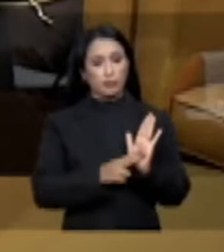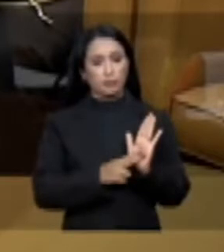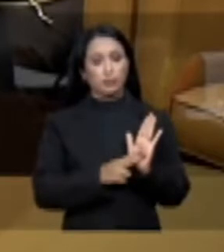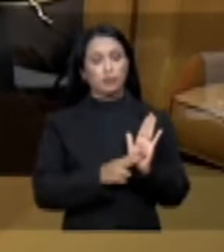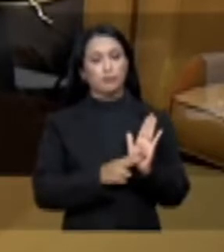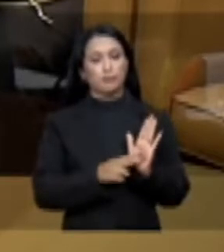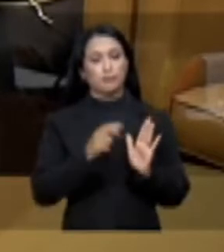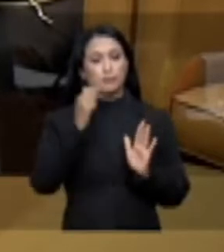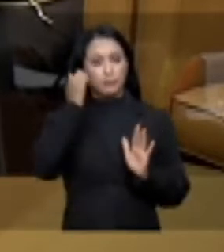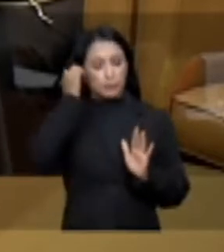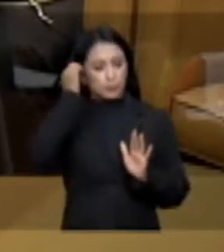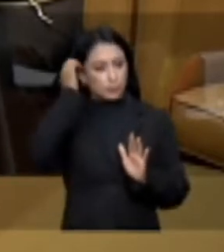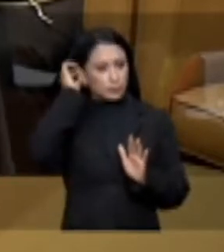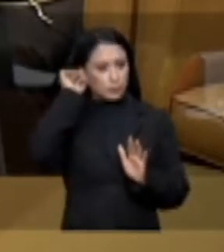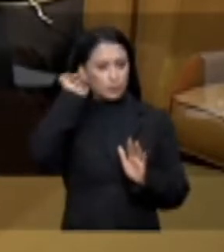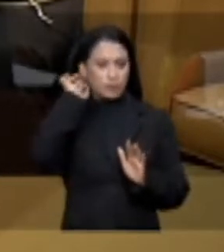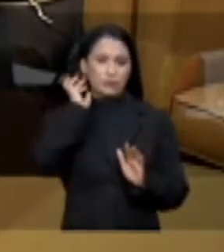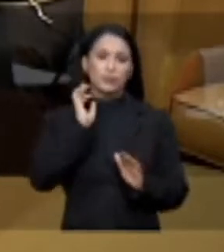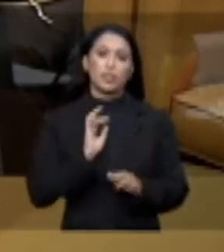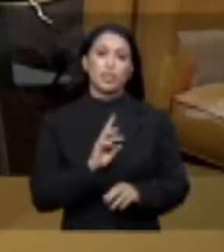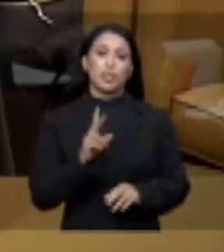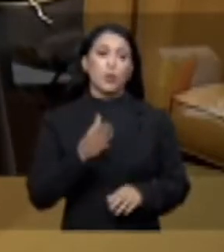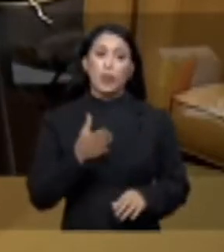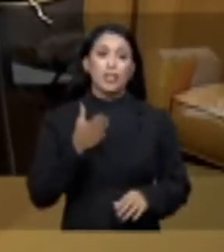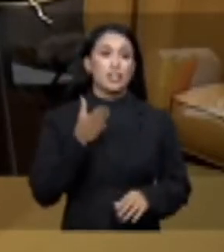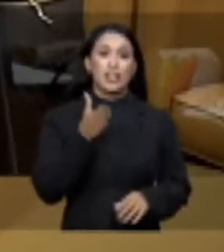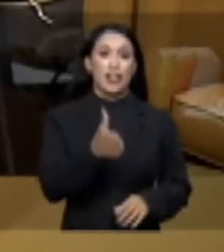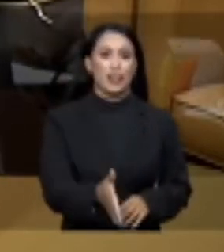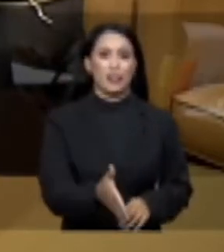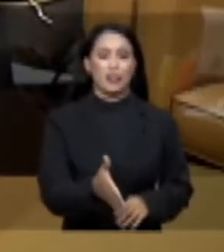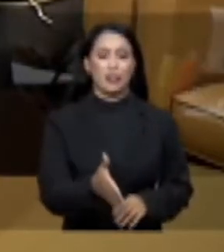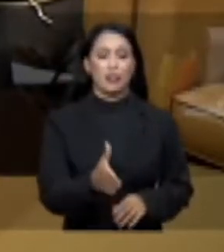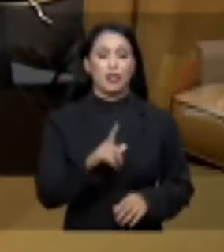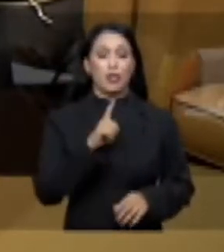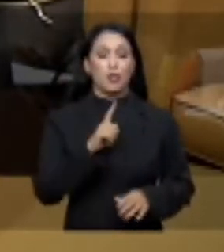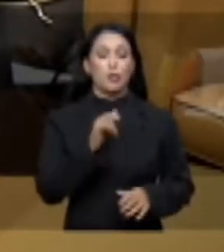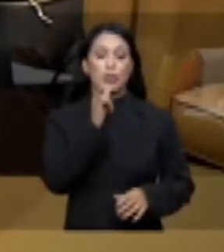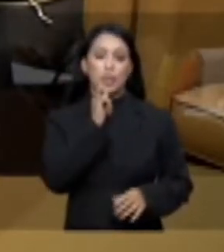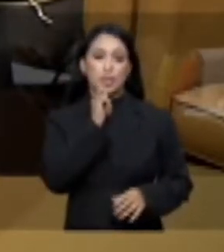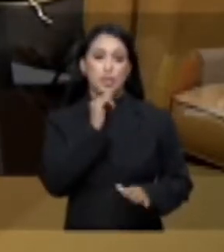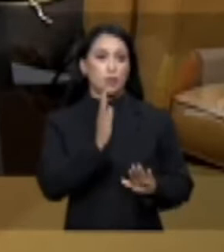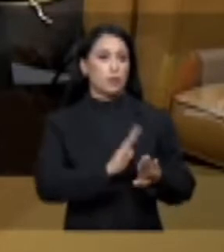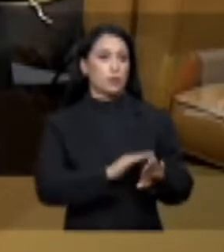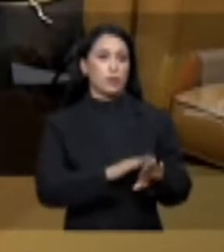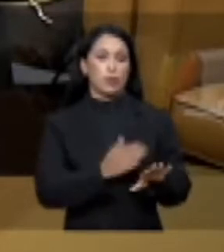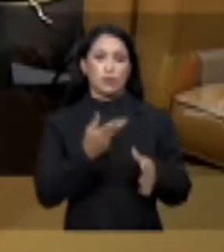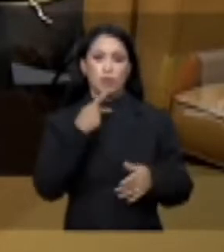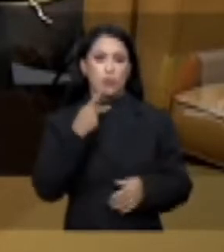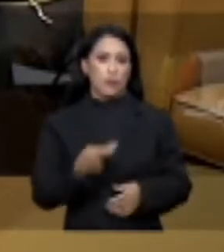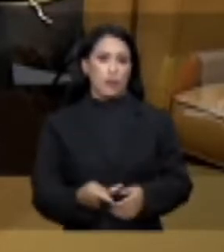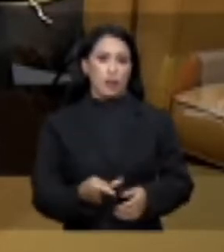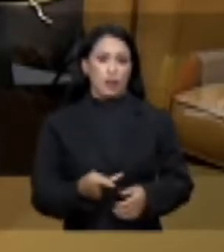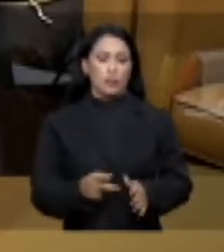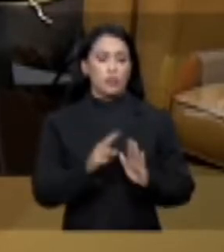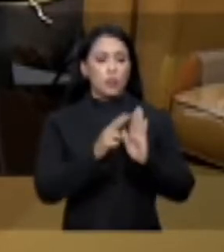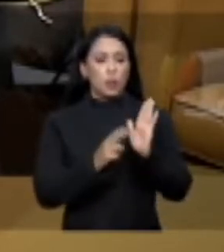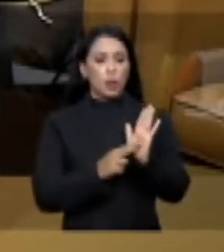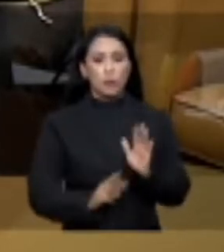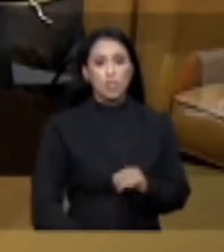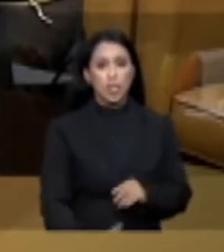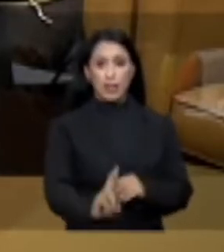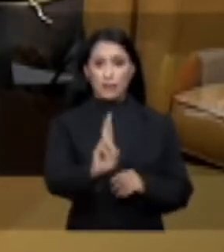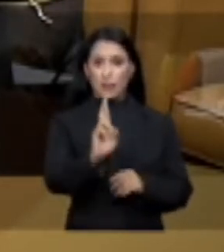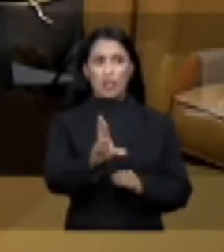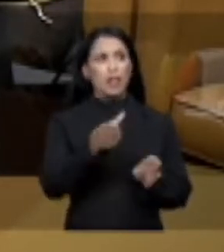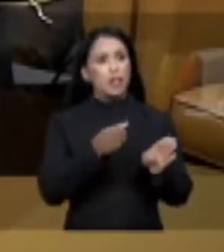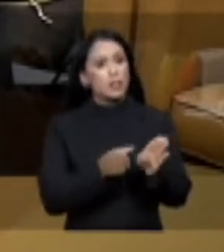em regulação indireta e não regulação impositiva, como querem dizer os autores. Ou seja, são normas de referência,